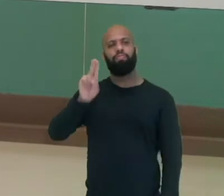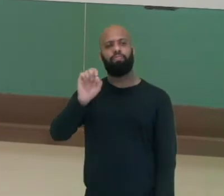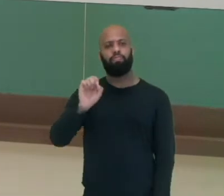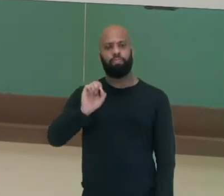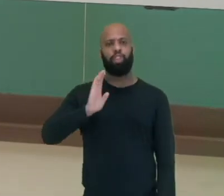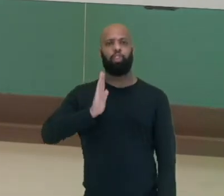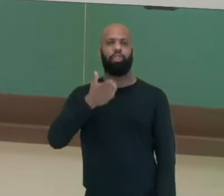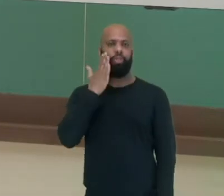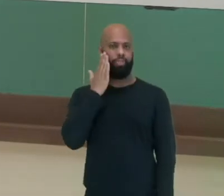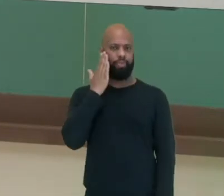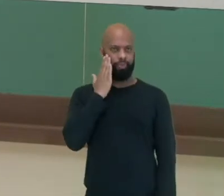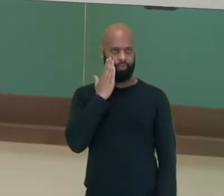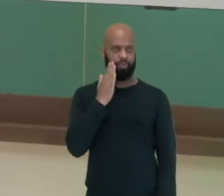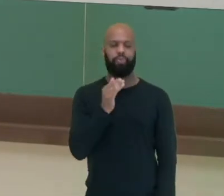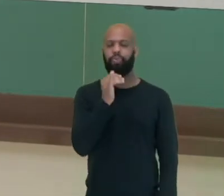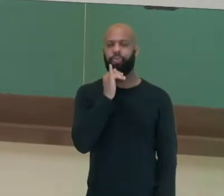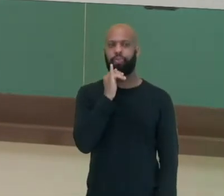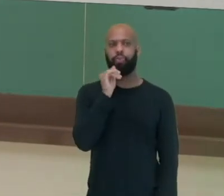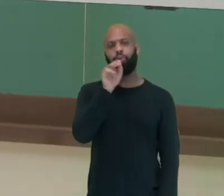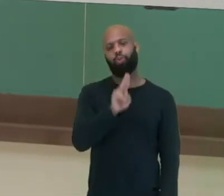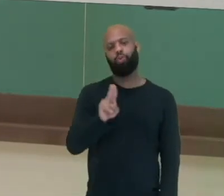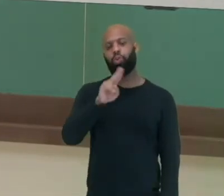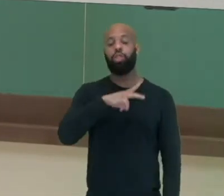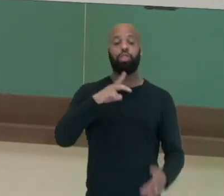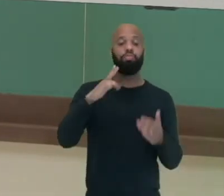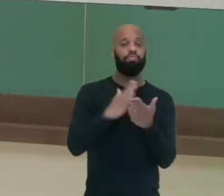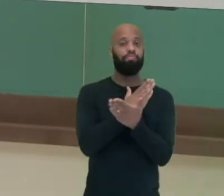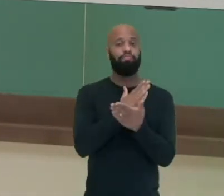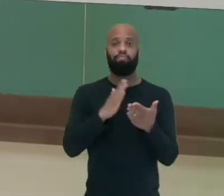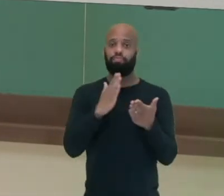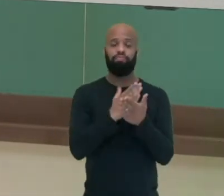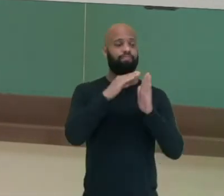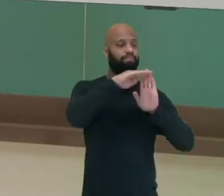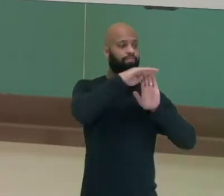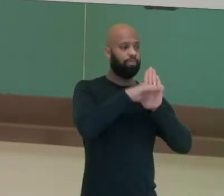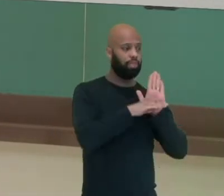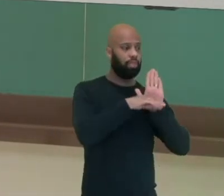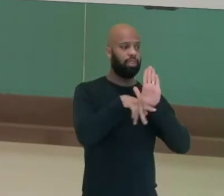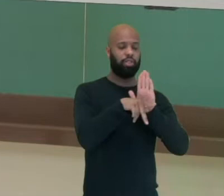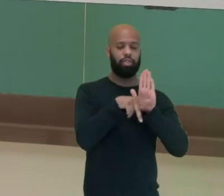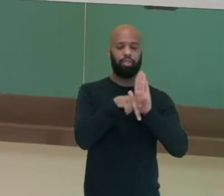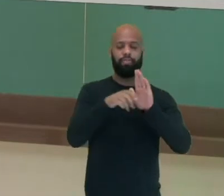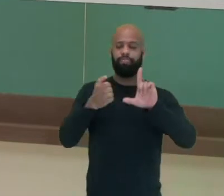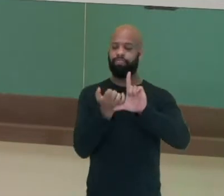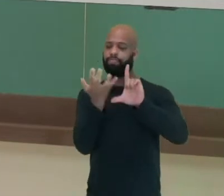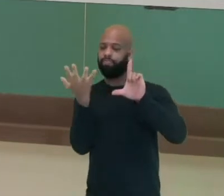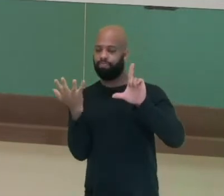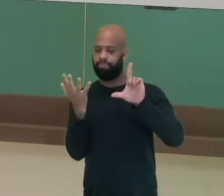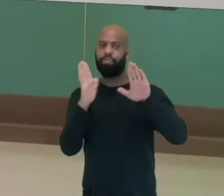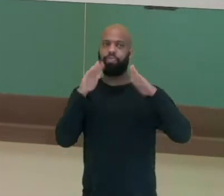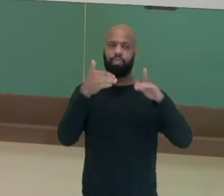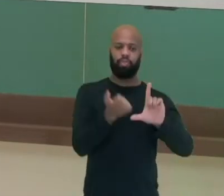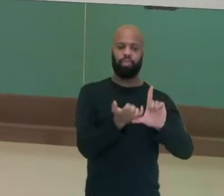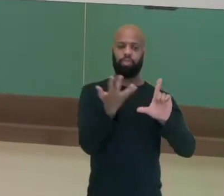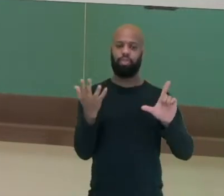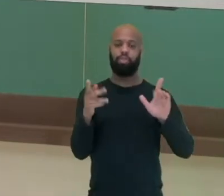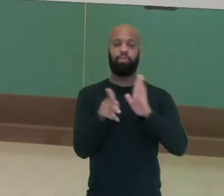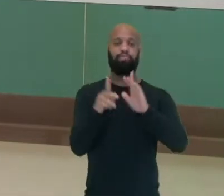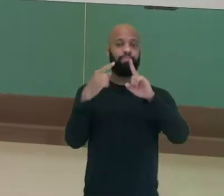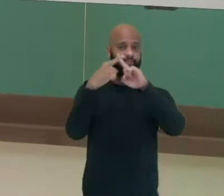gente já conhece, com algumas propriedades dos logaritmos. O logaritmo do